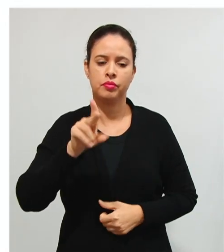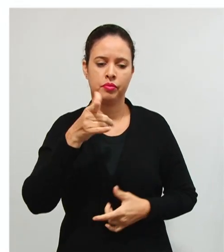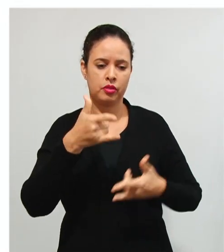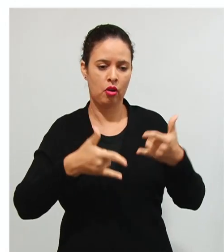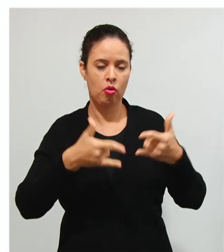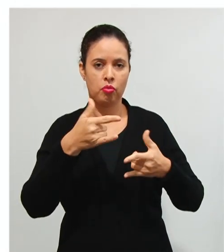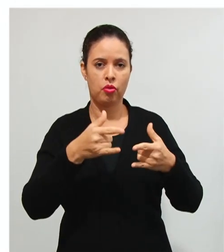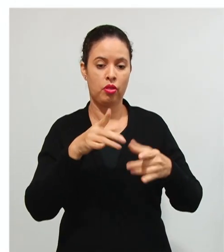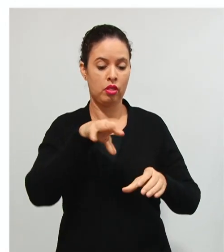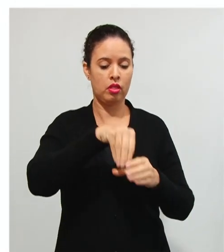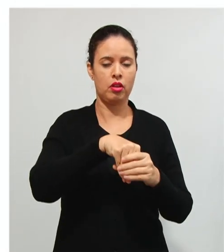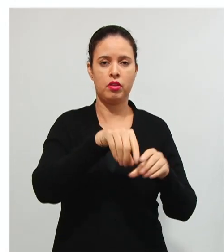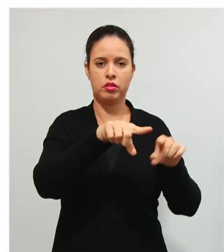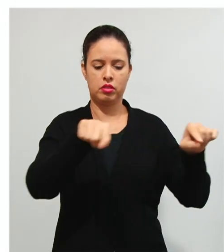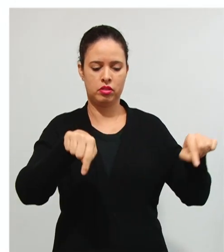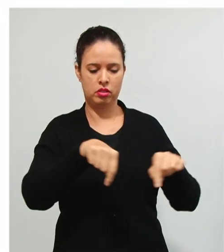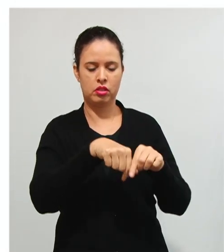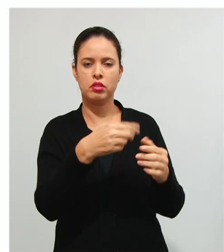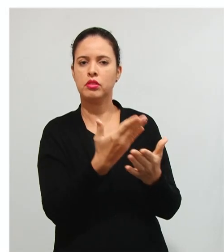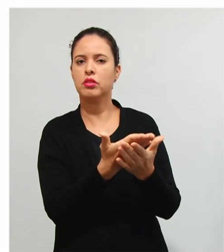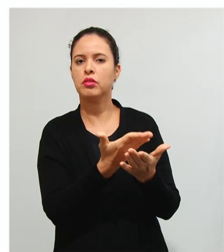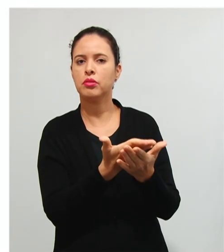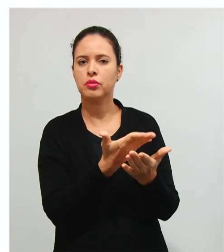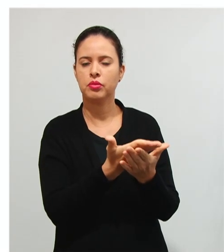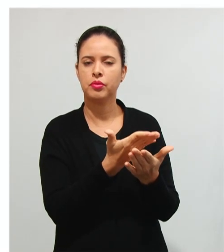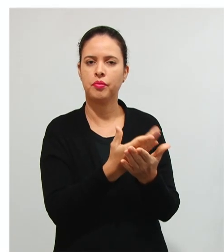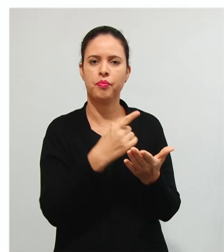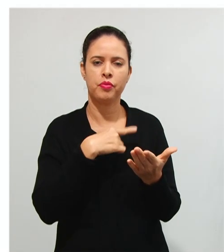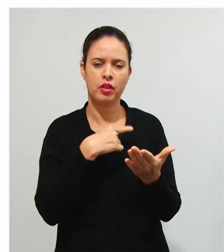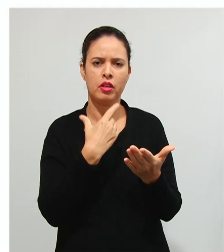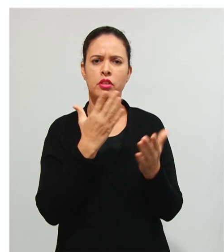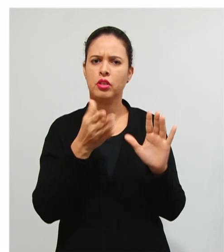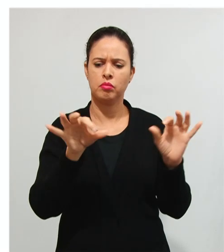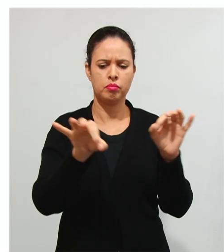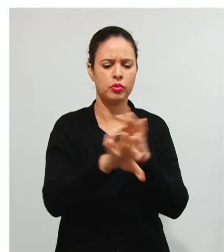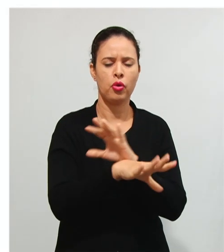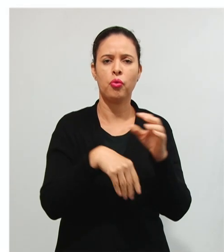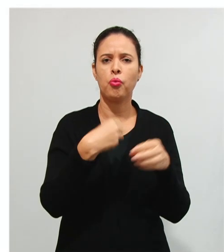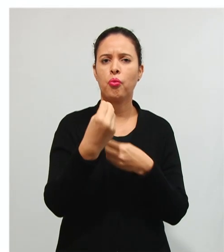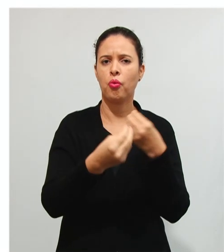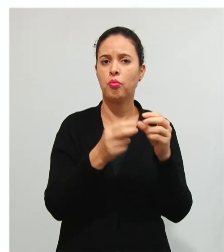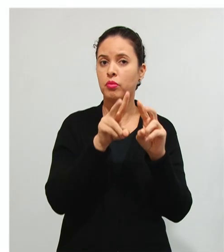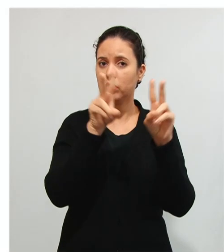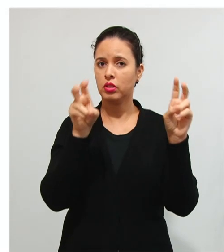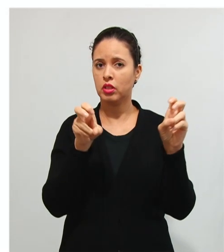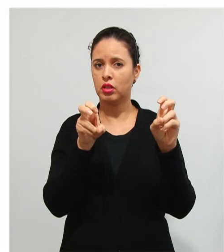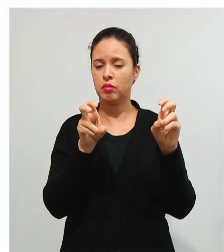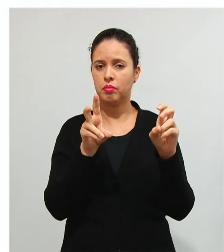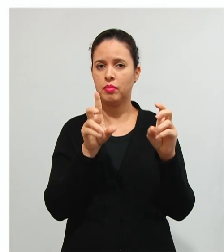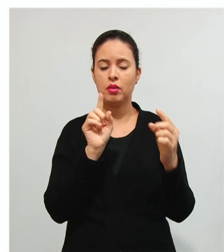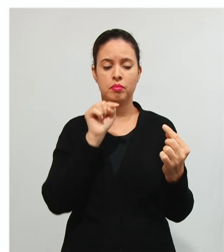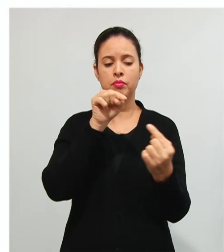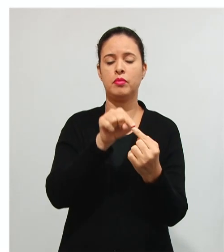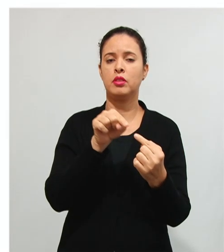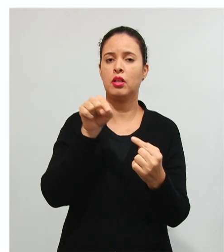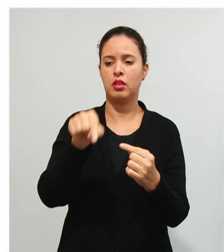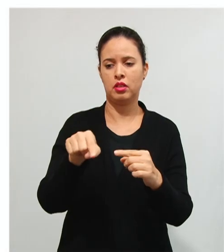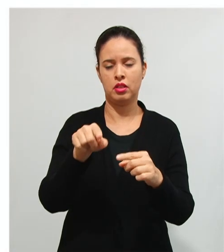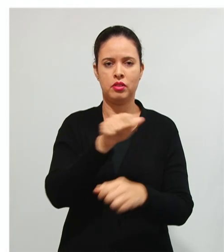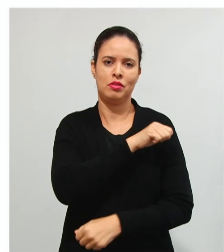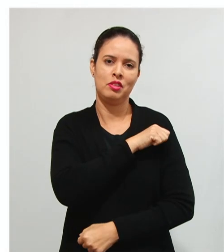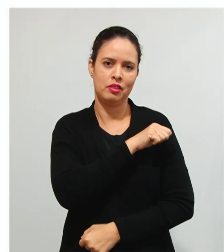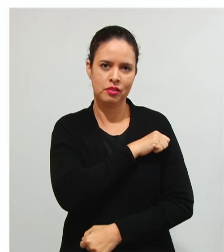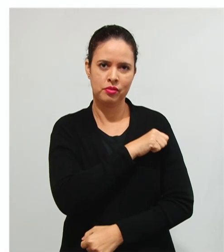robótica em sala de aula. Ele possui aulas prontas de como levar esse assunto para a sala de aula. E ele utiliza